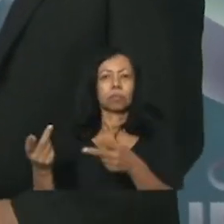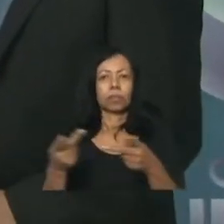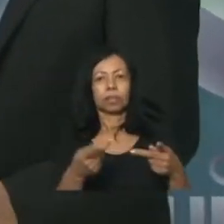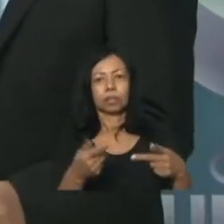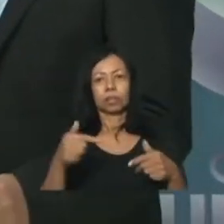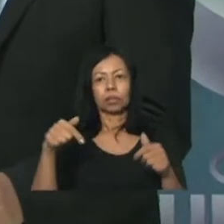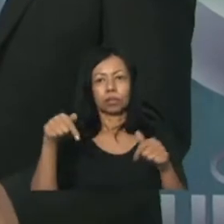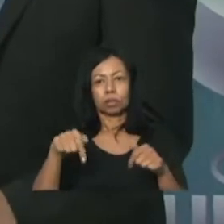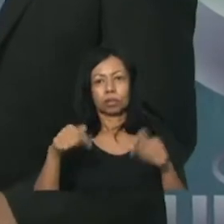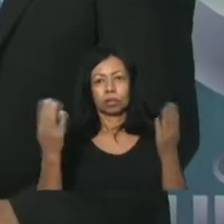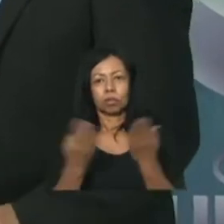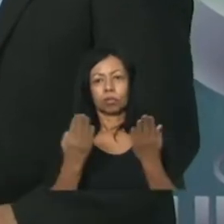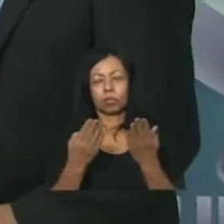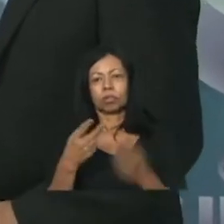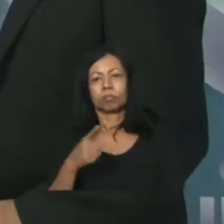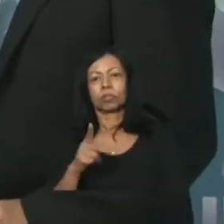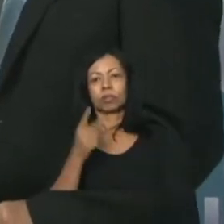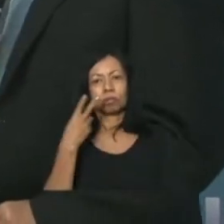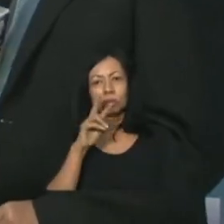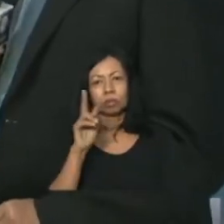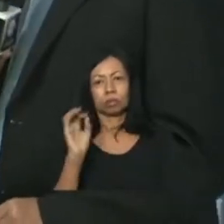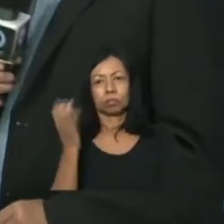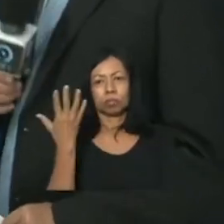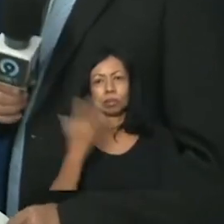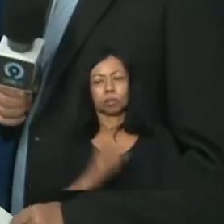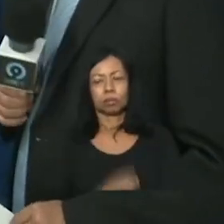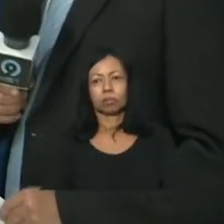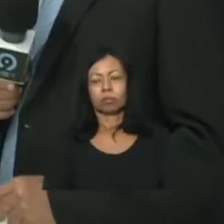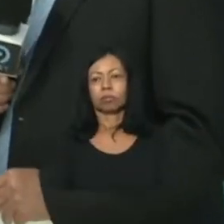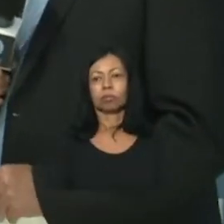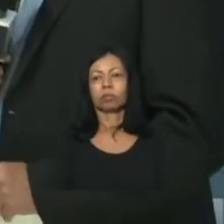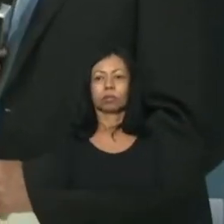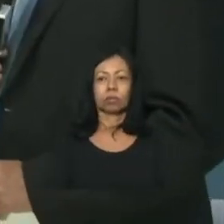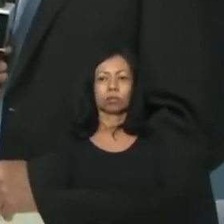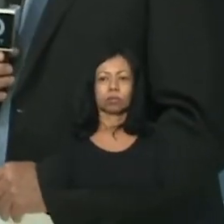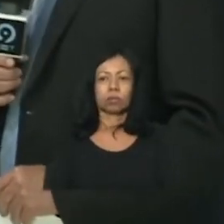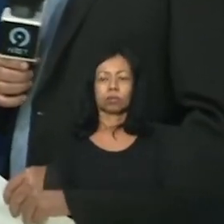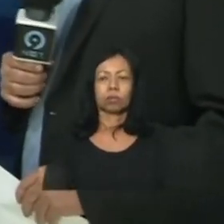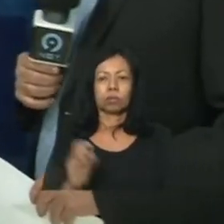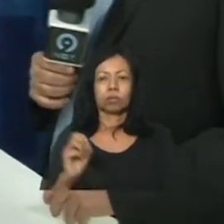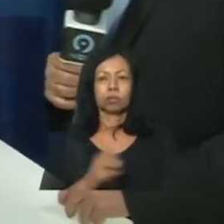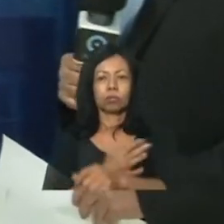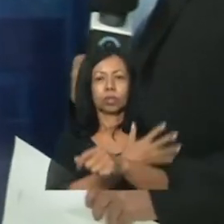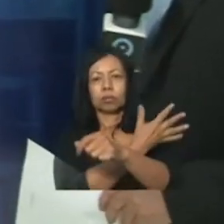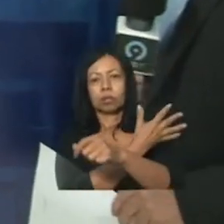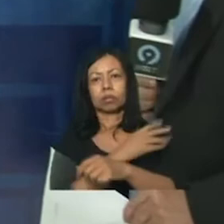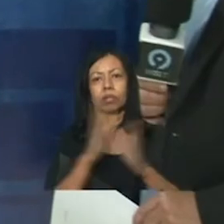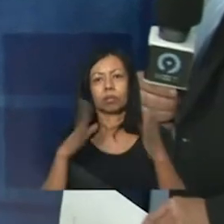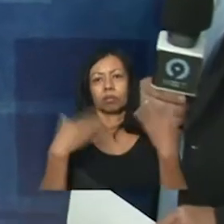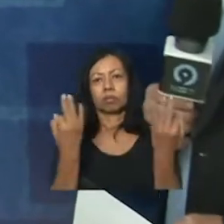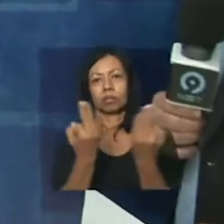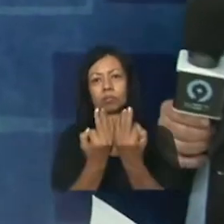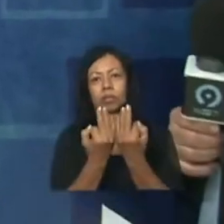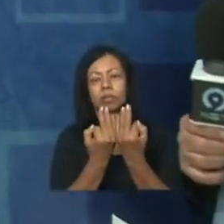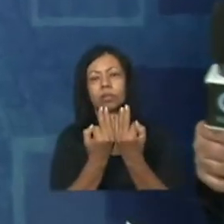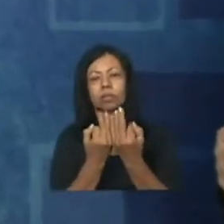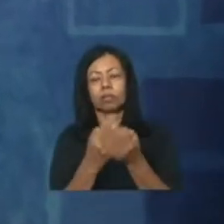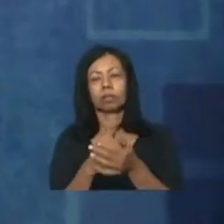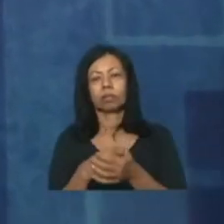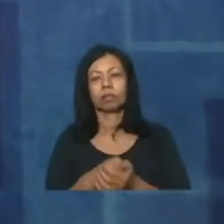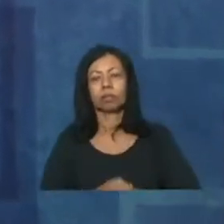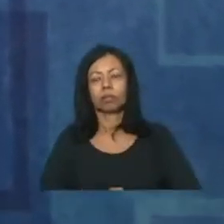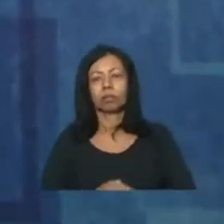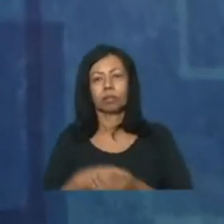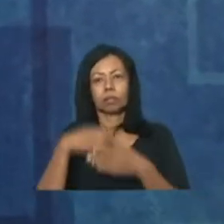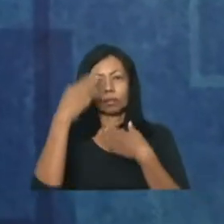presente no plenário para viver este momento, não é, vereador? Não, sim, foi, né, até emocionante, né, a família, né,